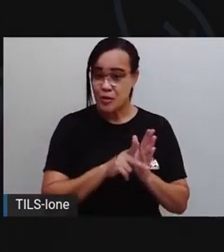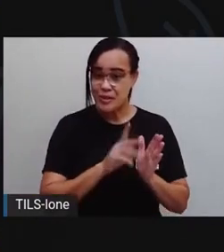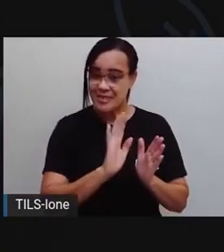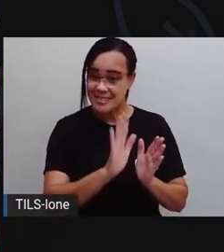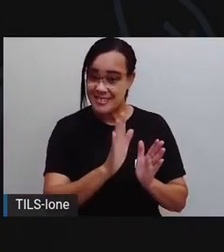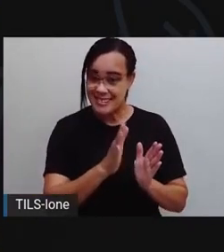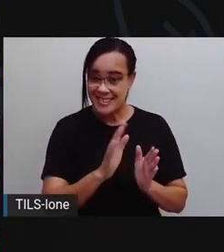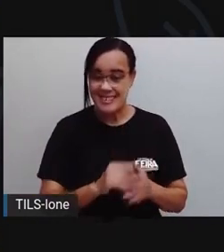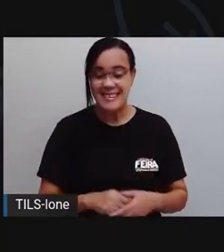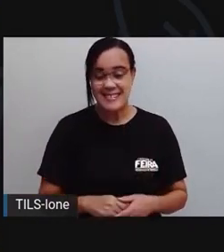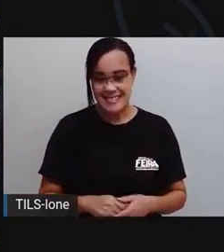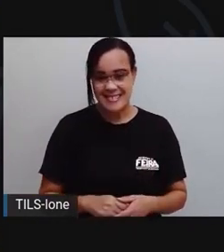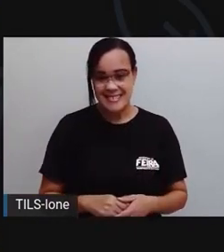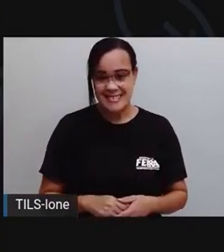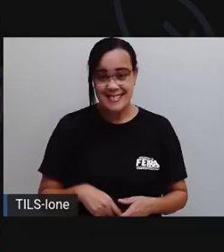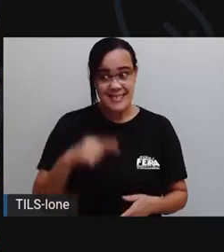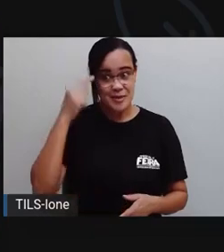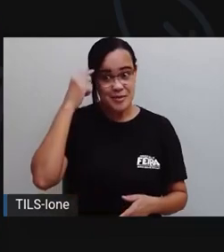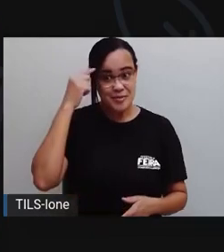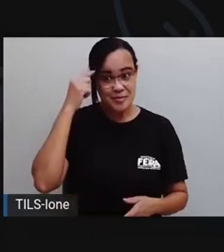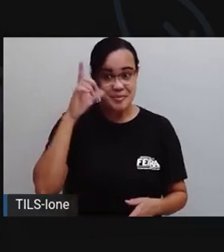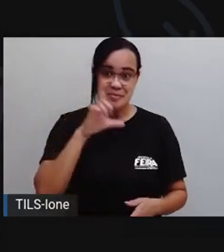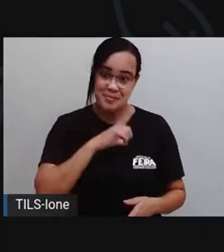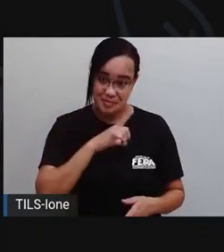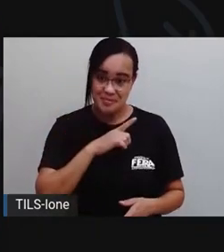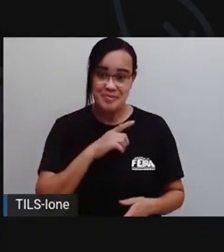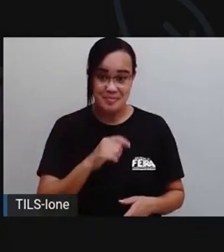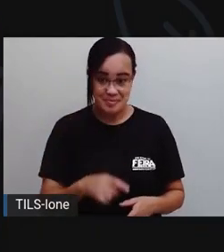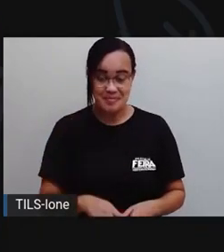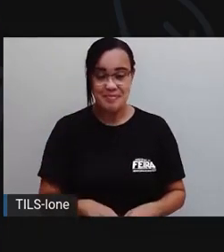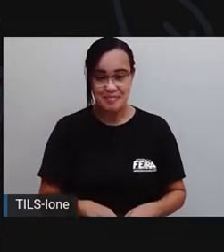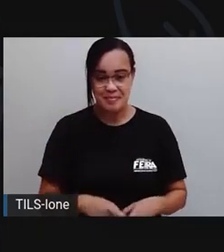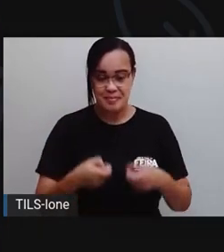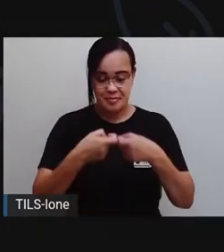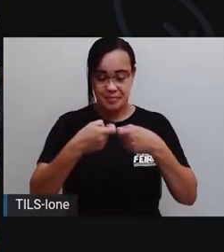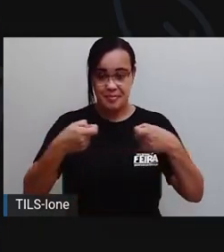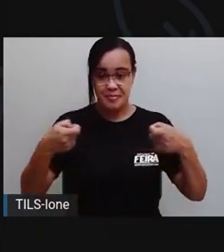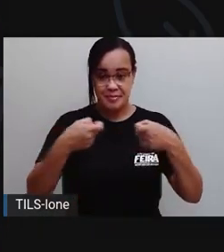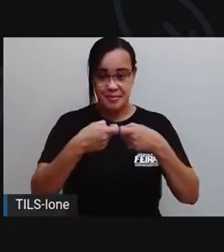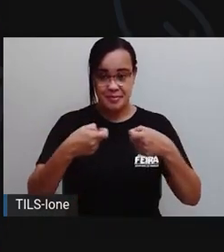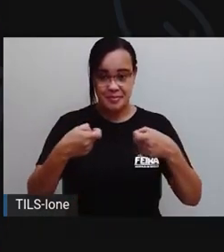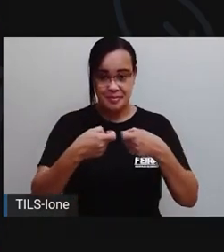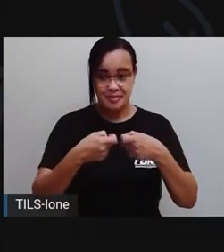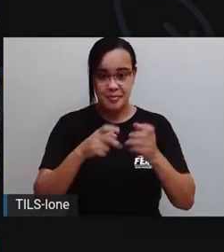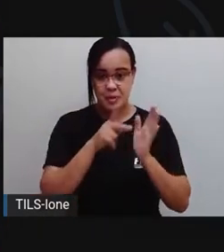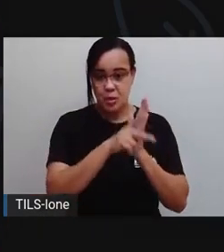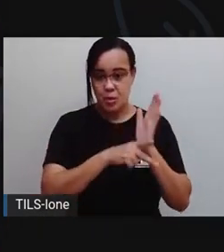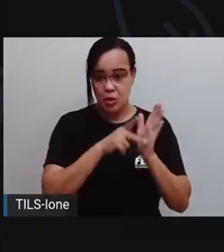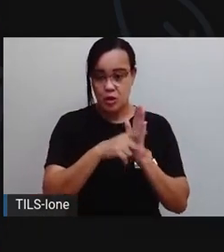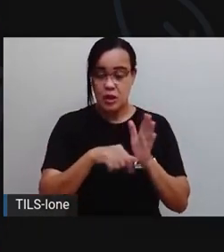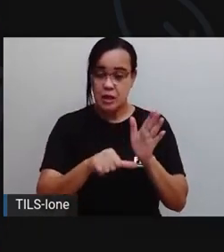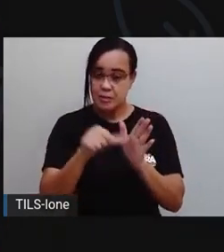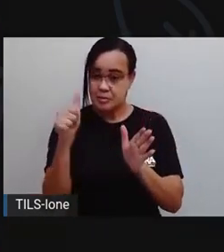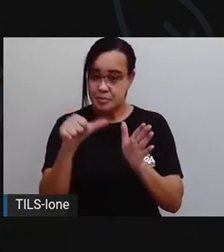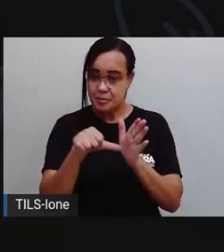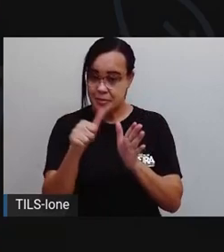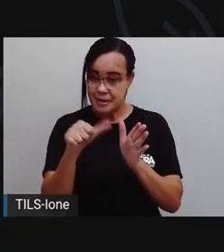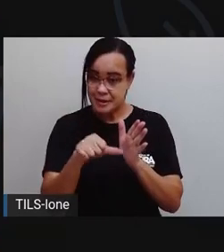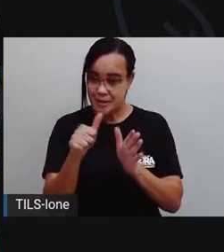mente. O outro que eu tenho em mente é a gente vai fazer em uma meia. A gente vai fazer esse projeto aqui, ó,